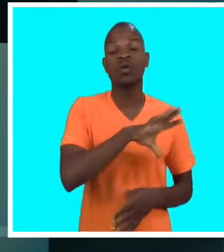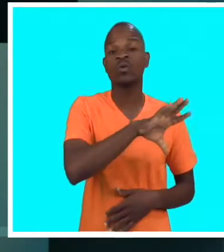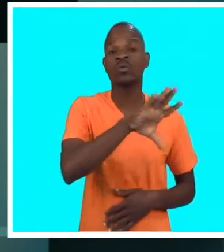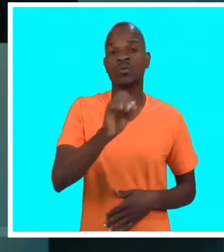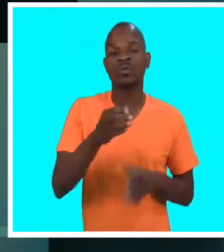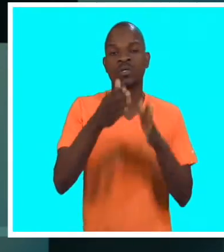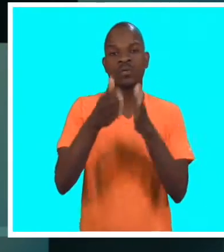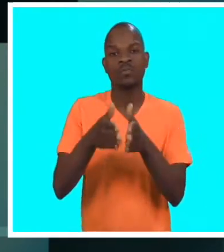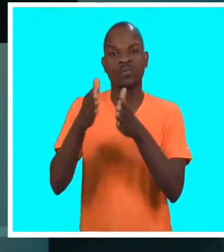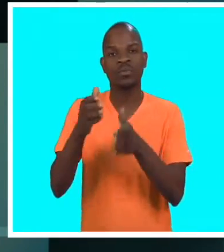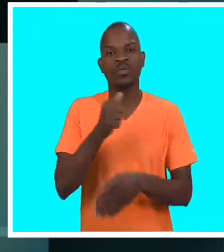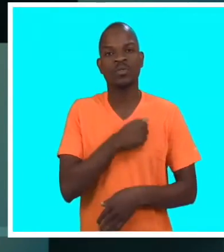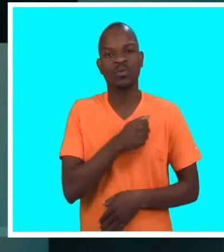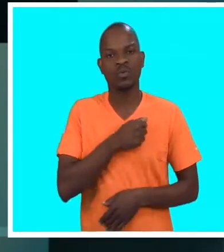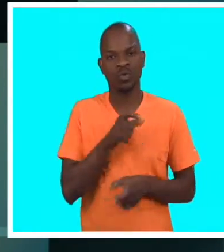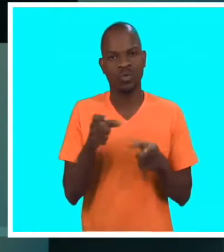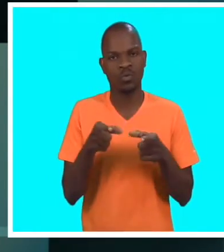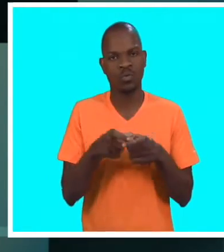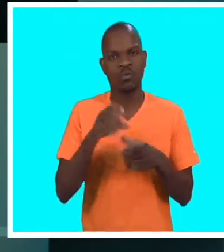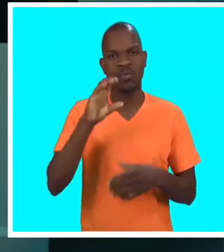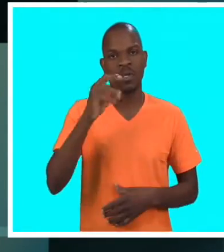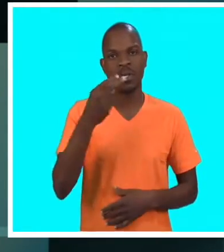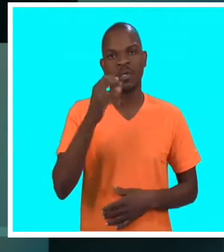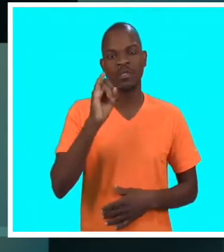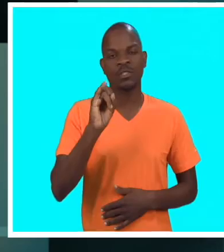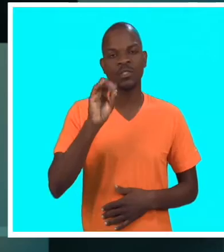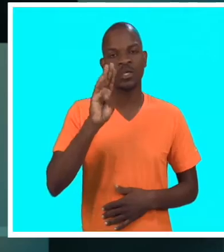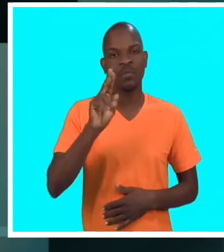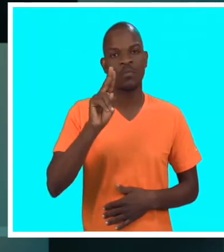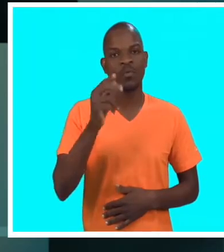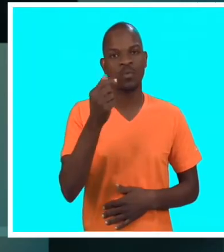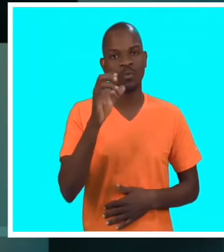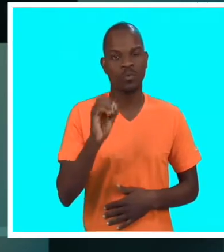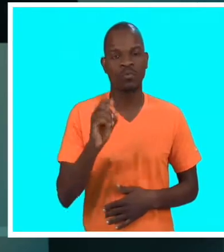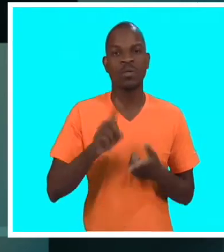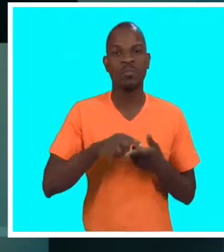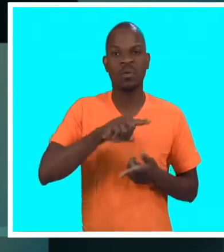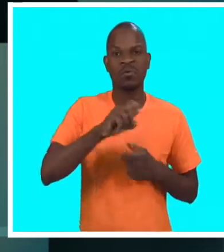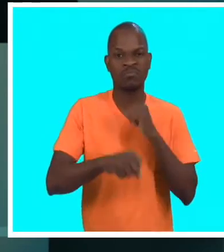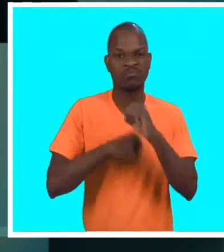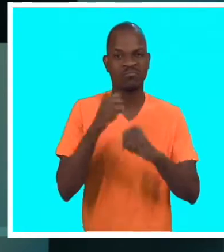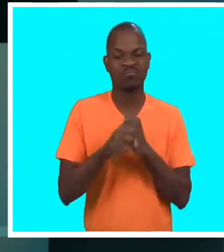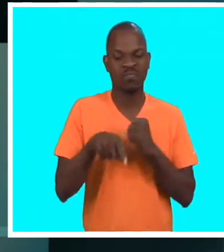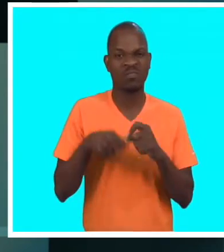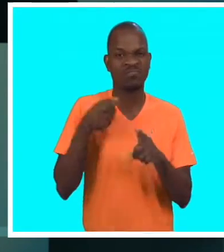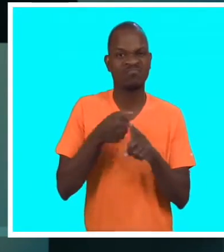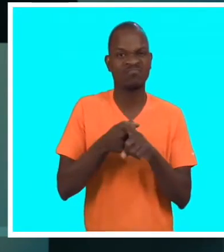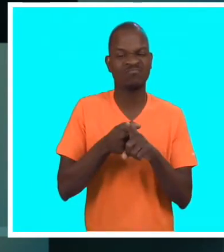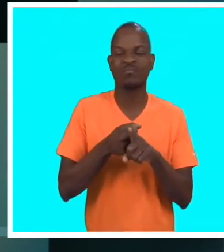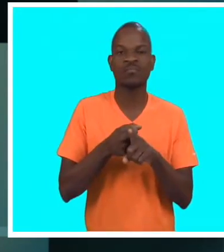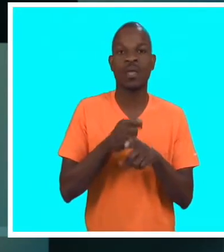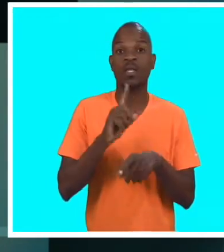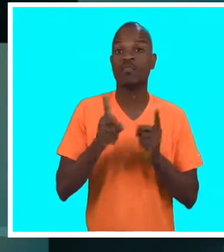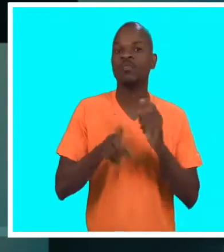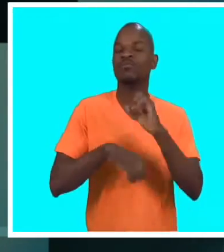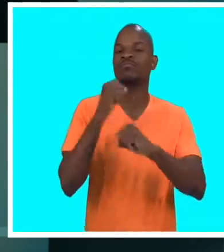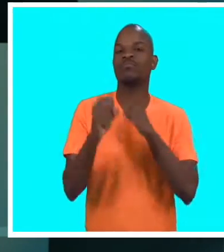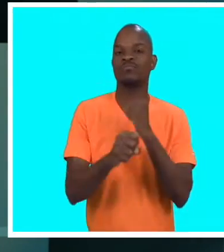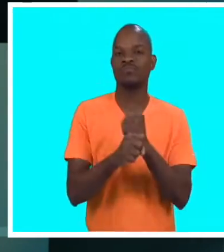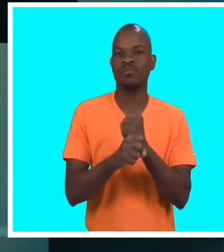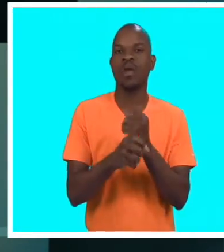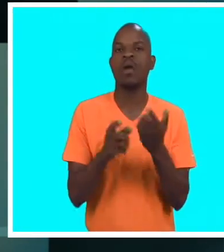deixar a todos os cidadãos ou a todos os participantes do Clube Disbuto. Nós este ano não estamos a lutar para nada, mas para o ano eles